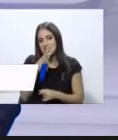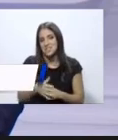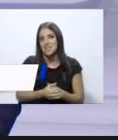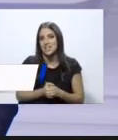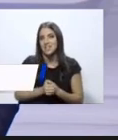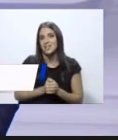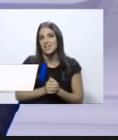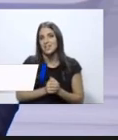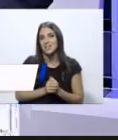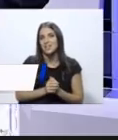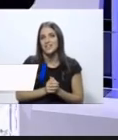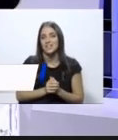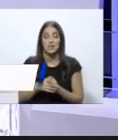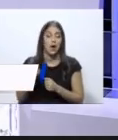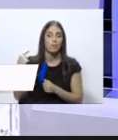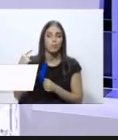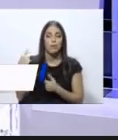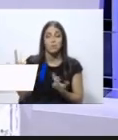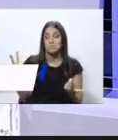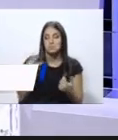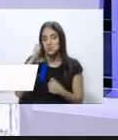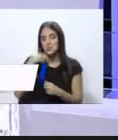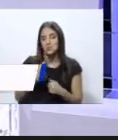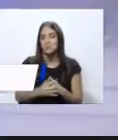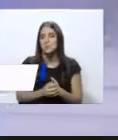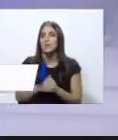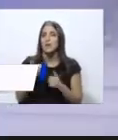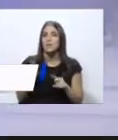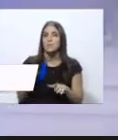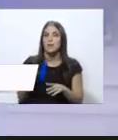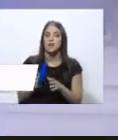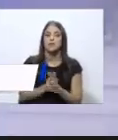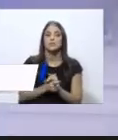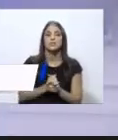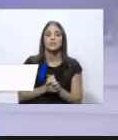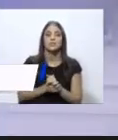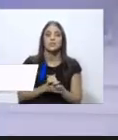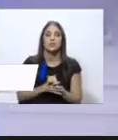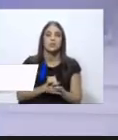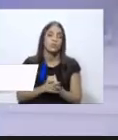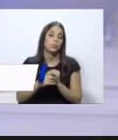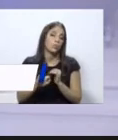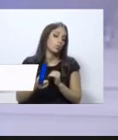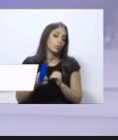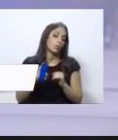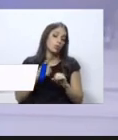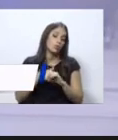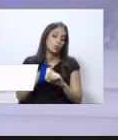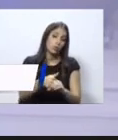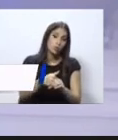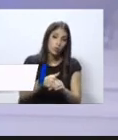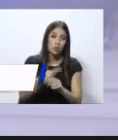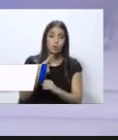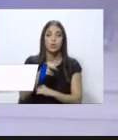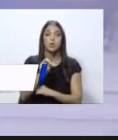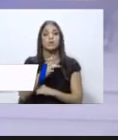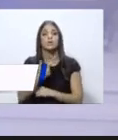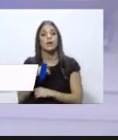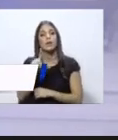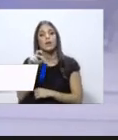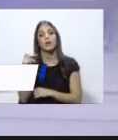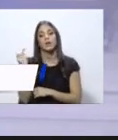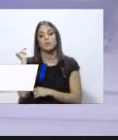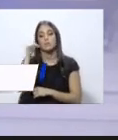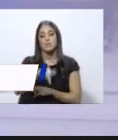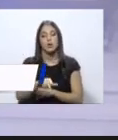Mas é que eu já ouvi? Mas só o facto de um jogador do Tondela chegar à seleção nacional, eu acho que